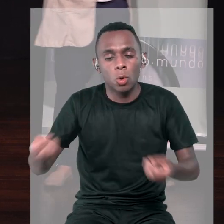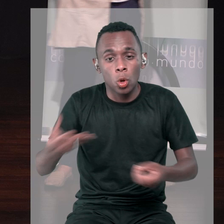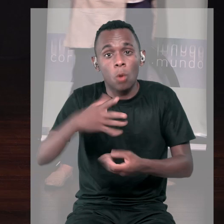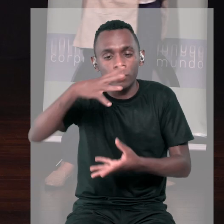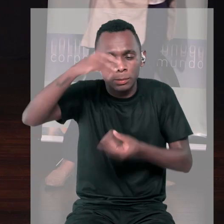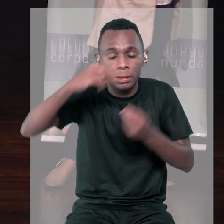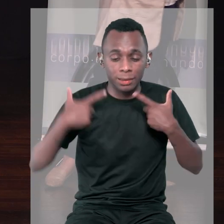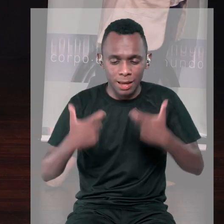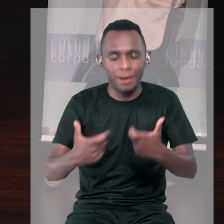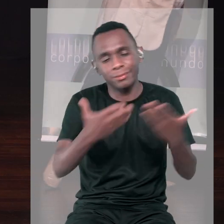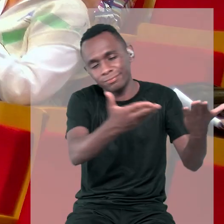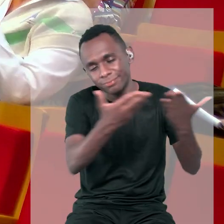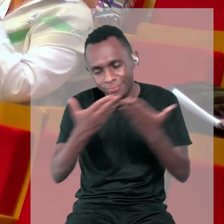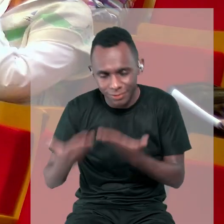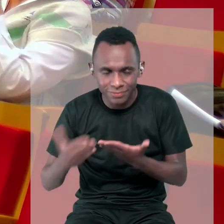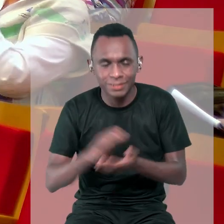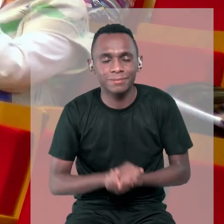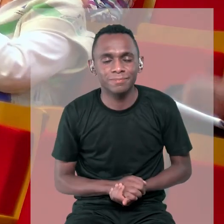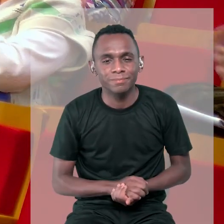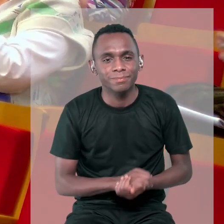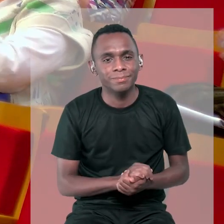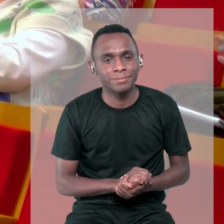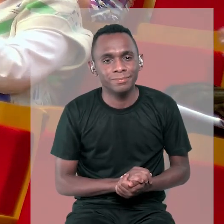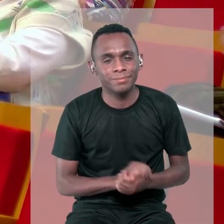Bem-vindo, Newton Binhoto.